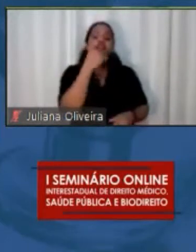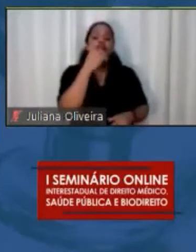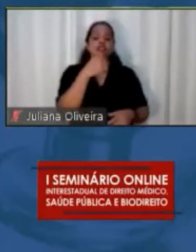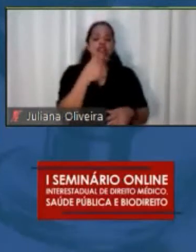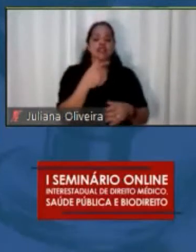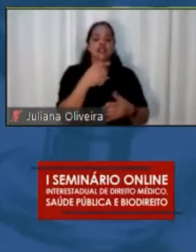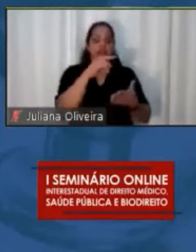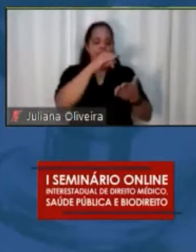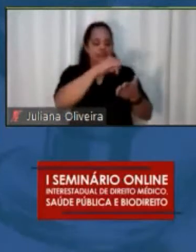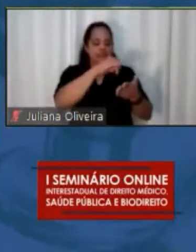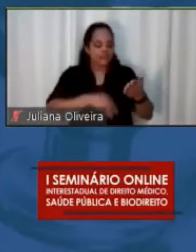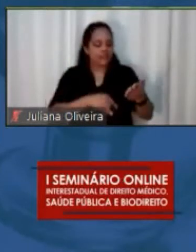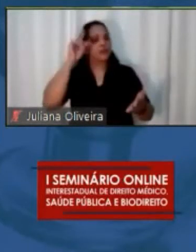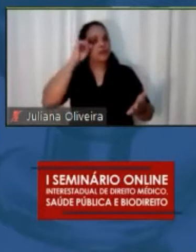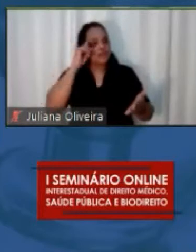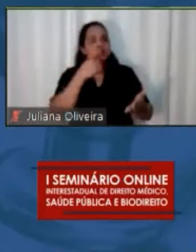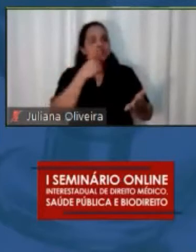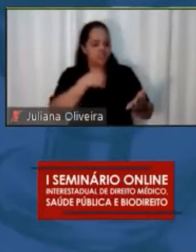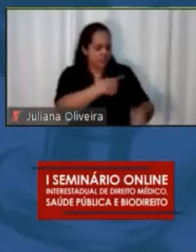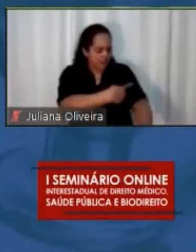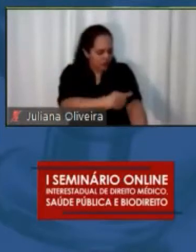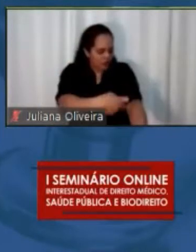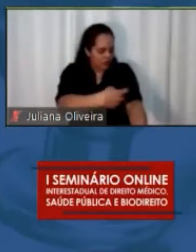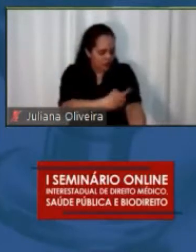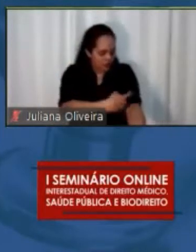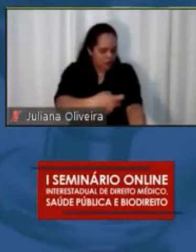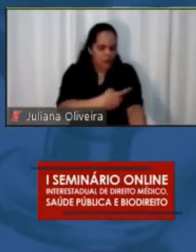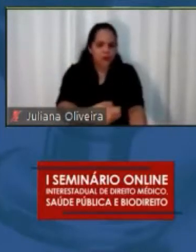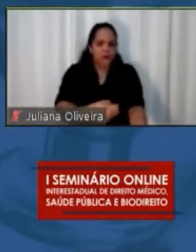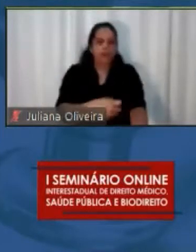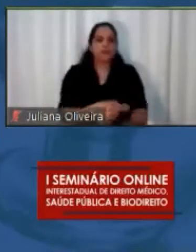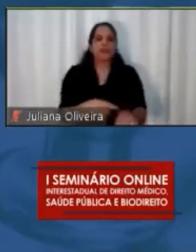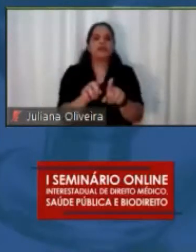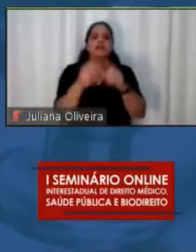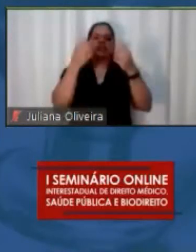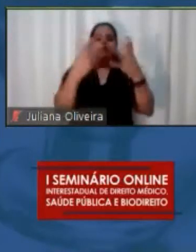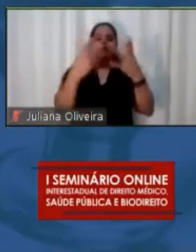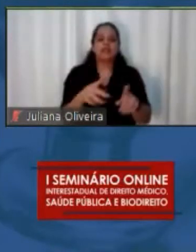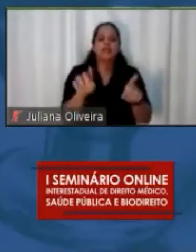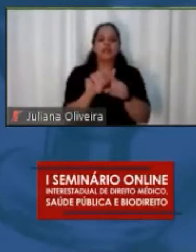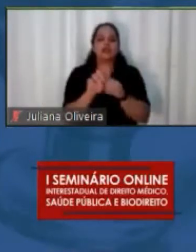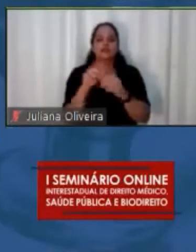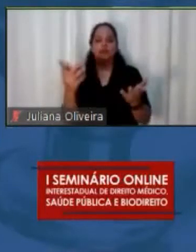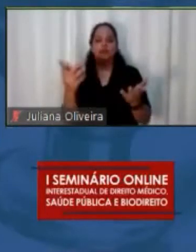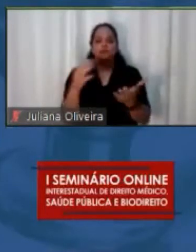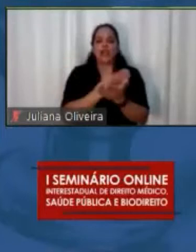queremos falar também a respeito de hemostasia meticulosa e agentes hemostáticos tópicos. Aqui nós